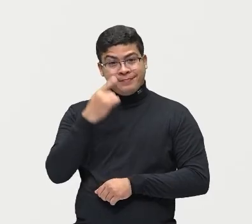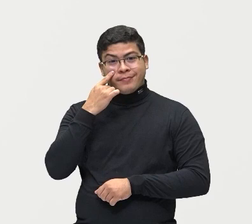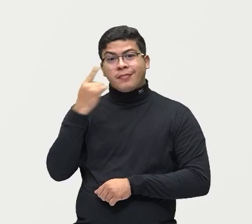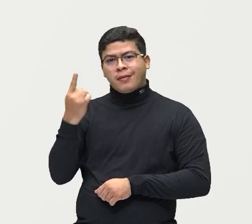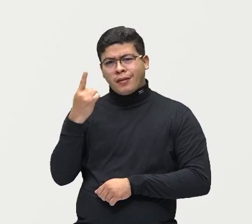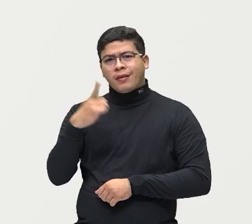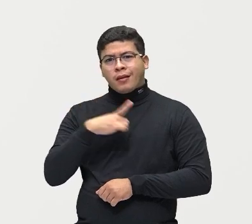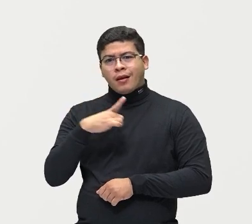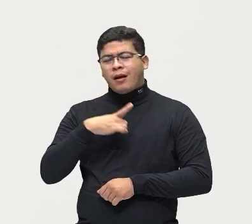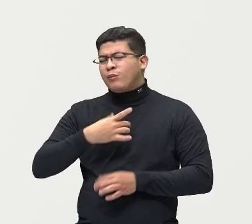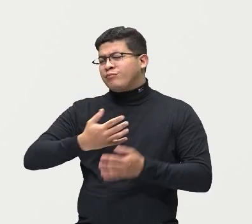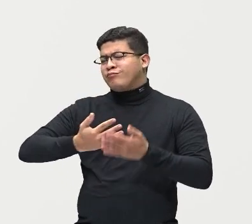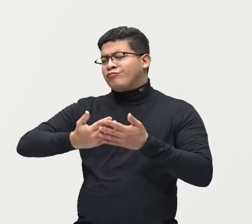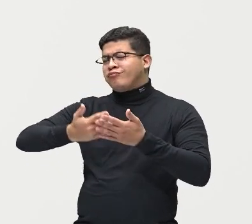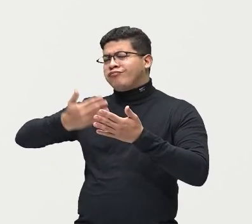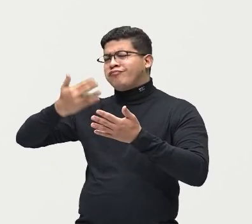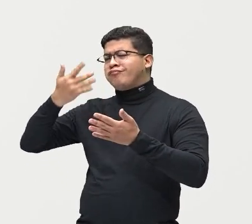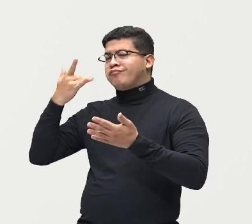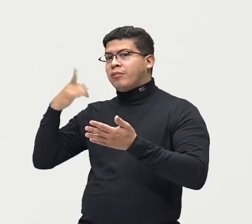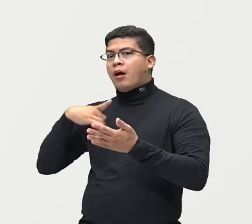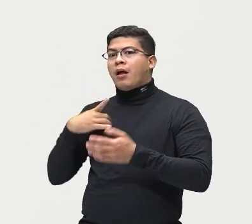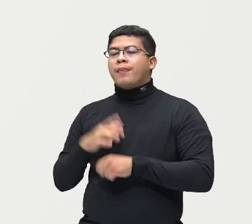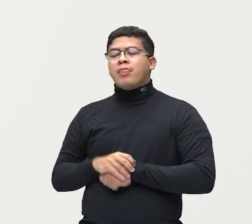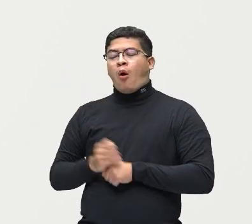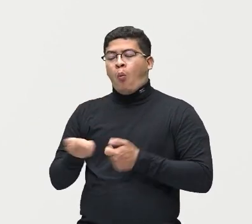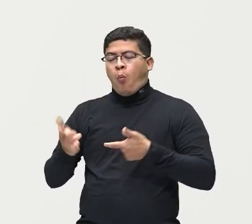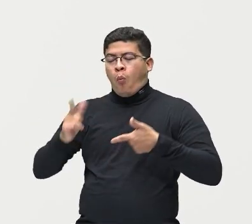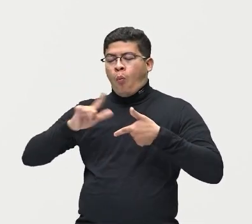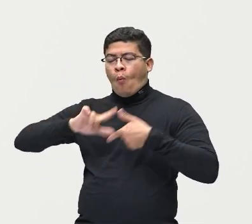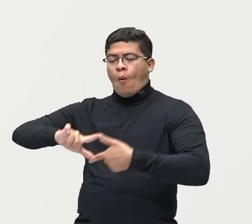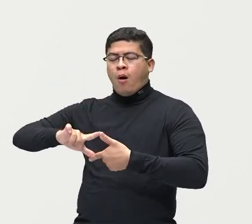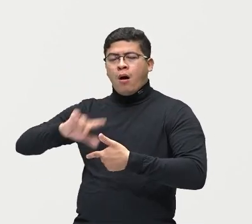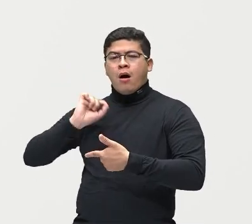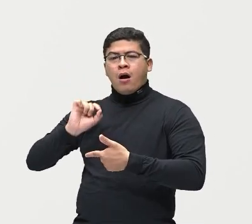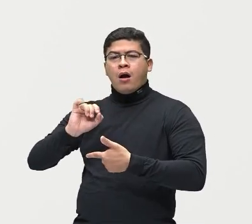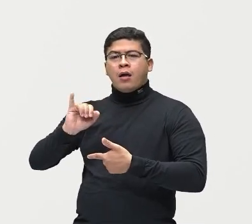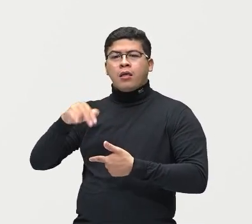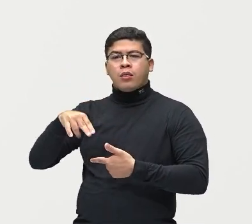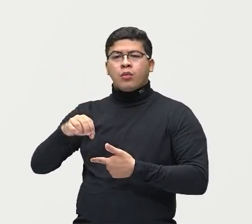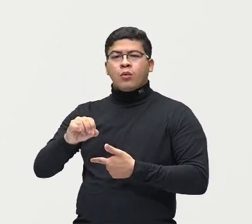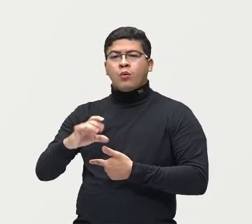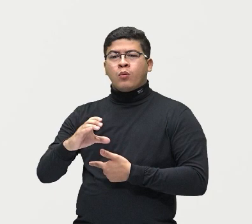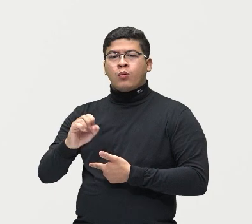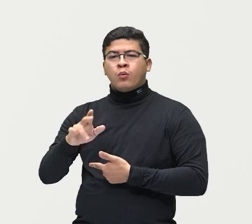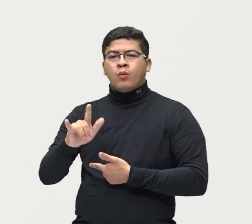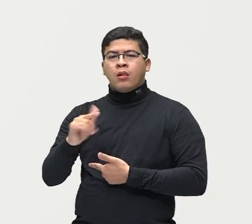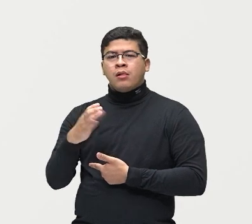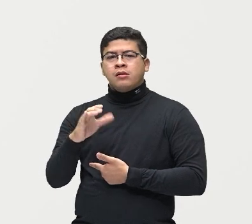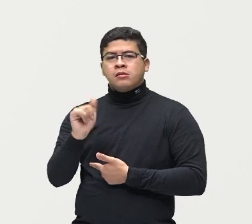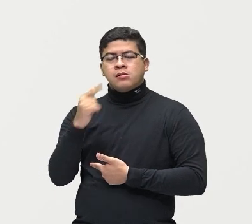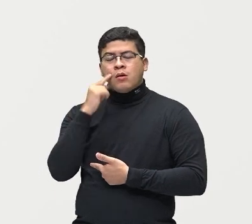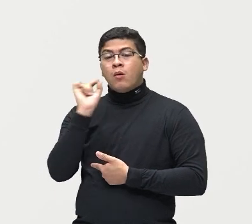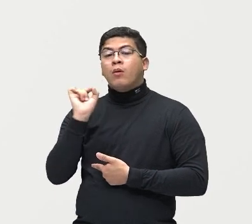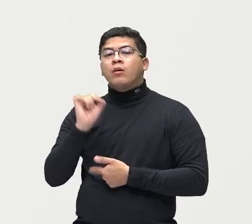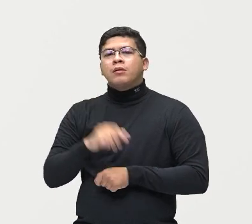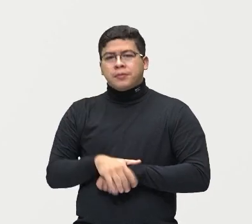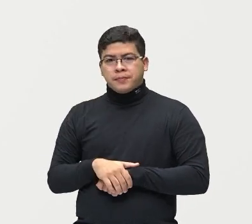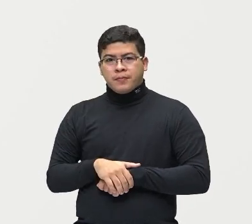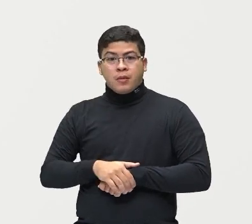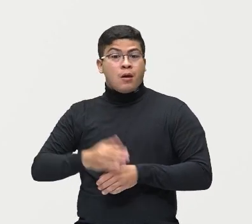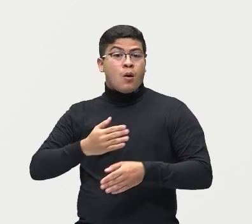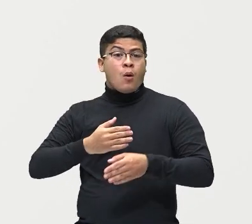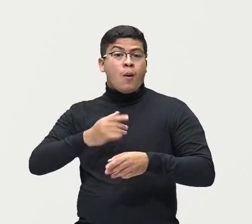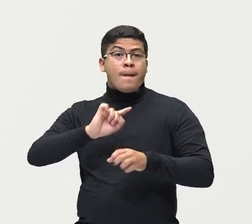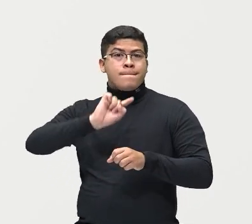método ancestral de inoculação praticado no Oriente cerca de 1000 anos antes de